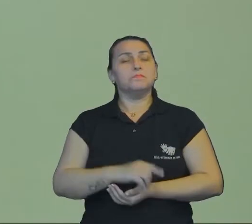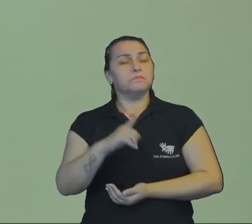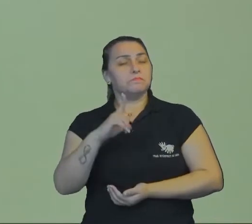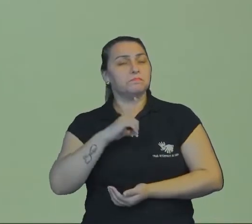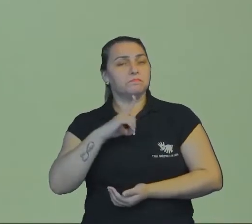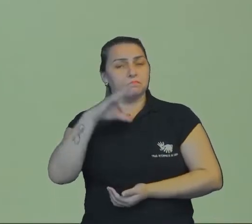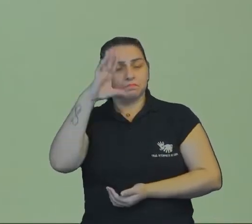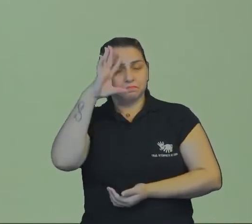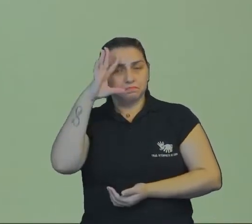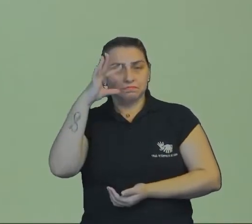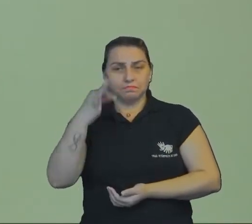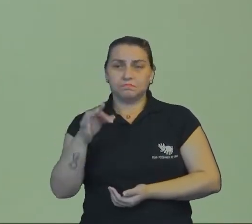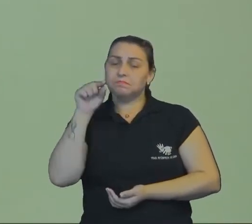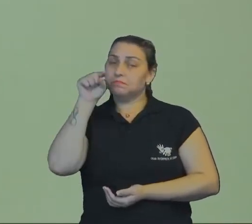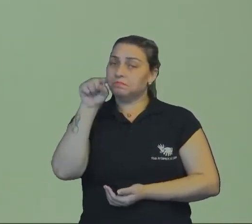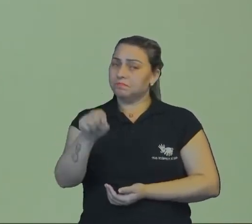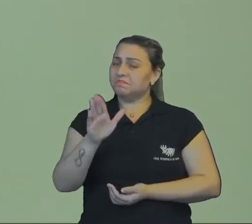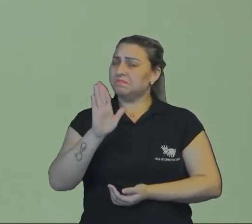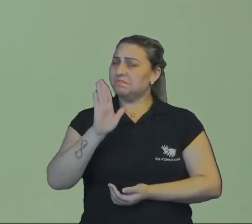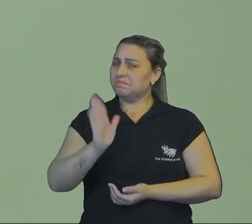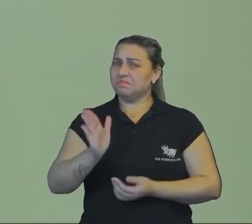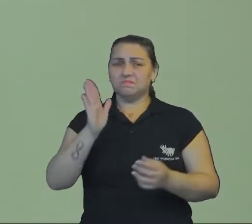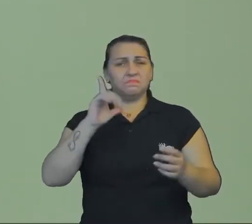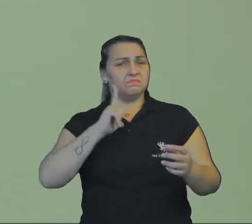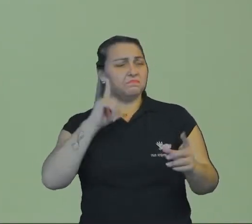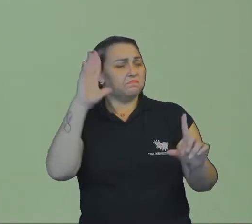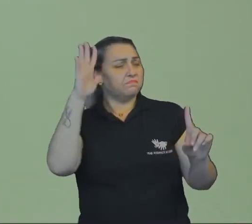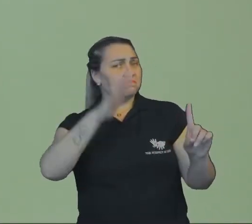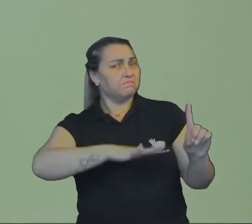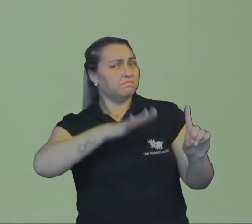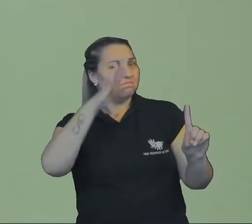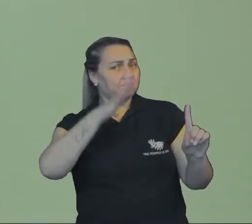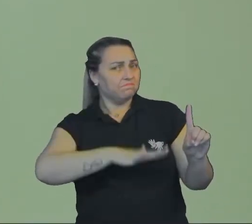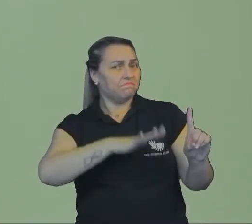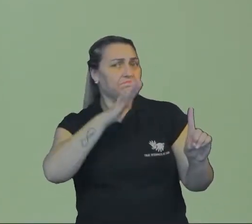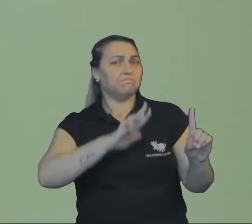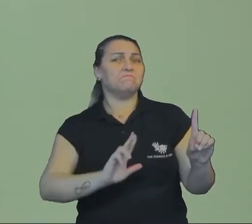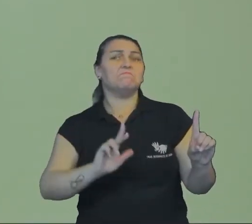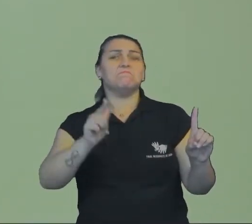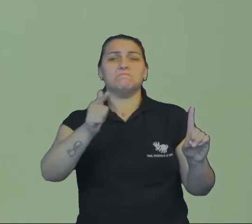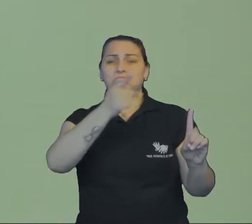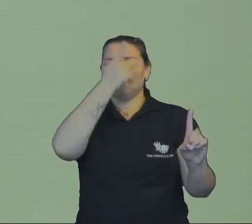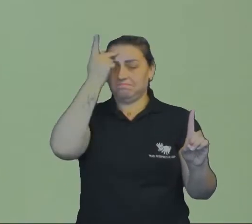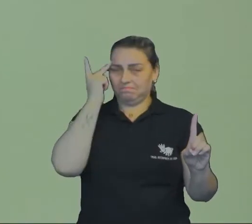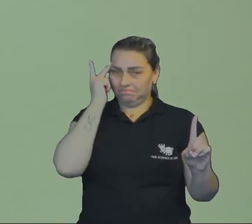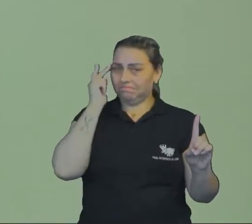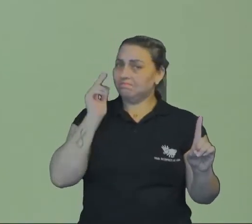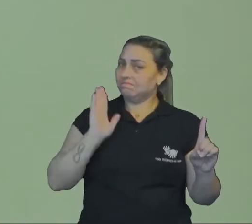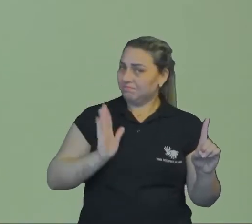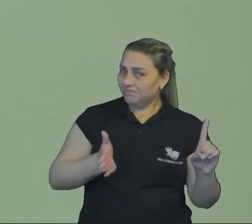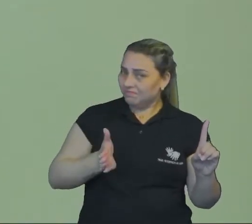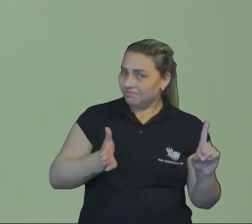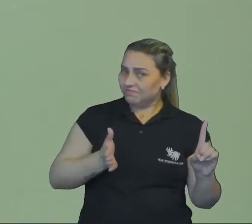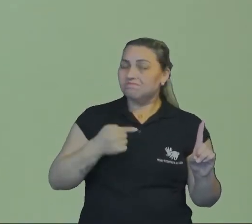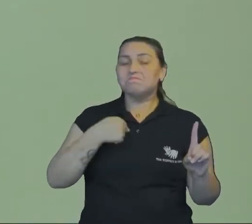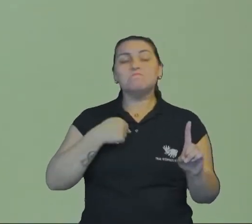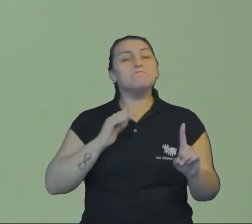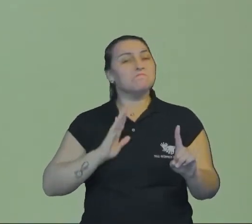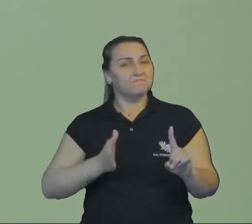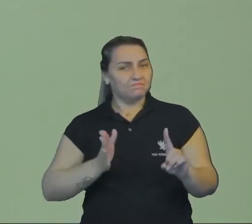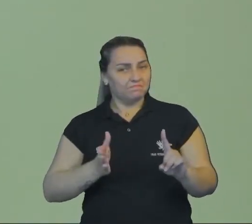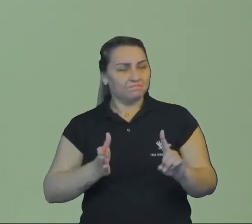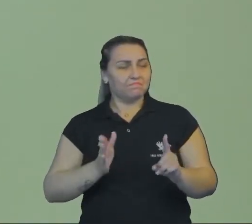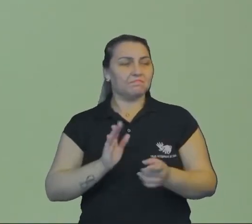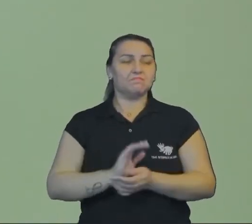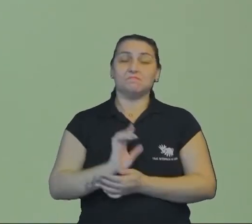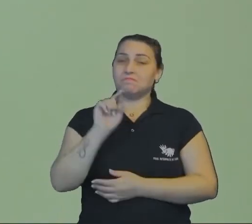tenho certeza que você já teve que convencer alguém sobre algo, não já? Eu já.